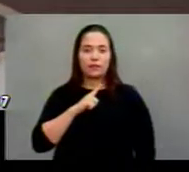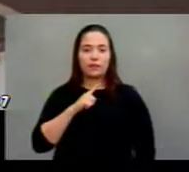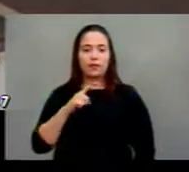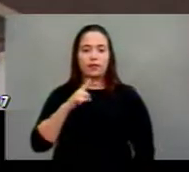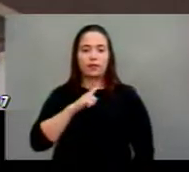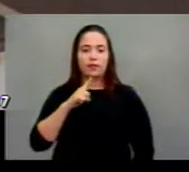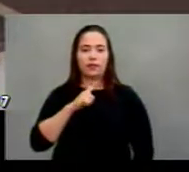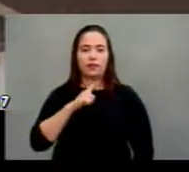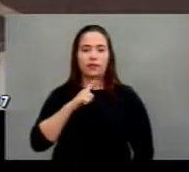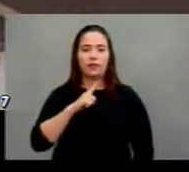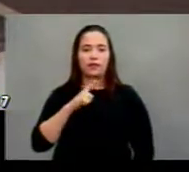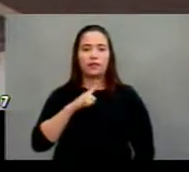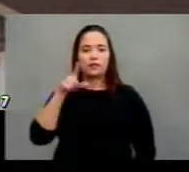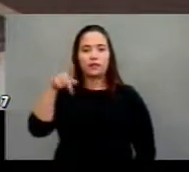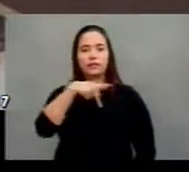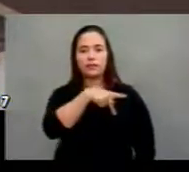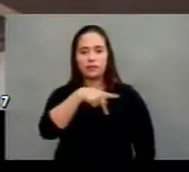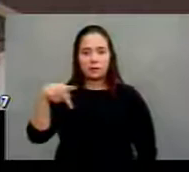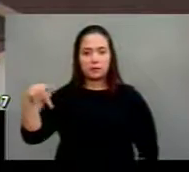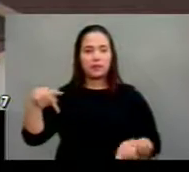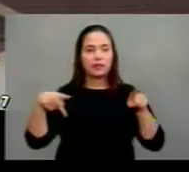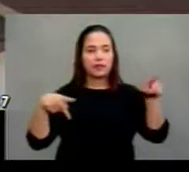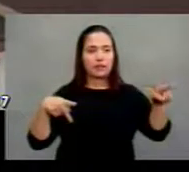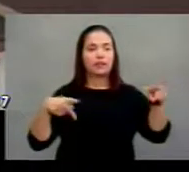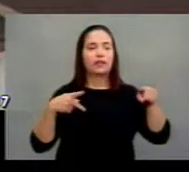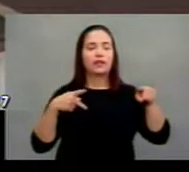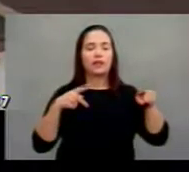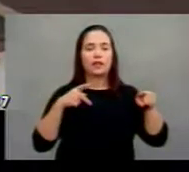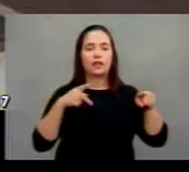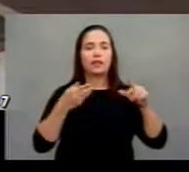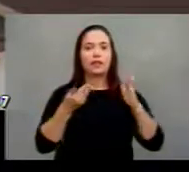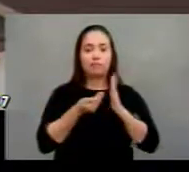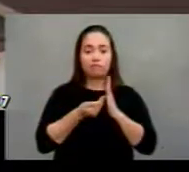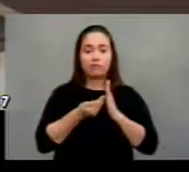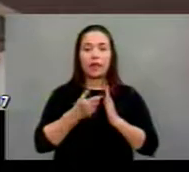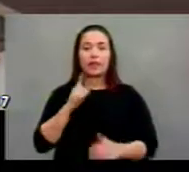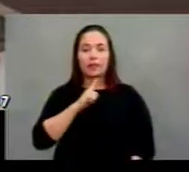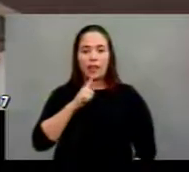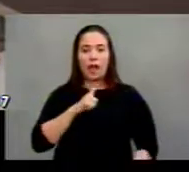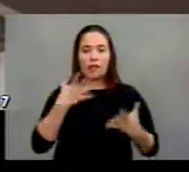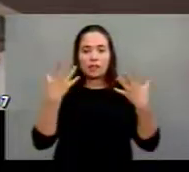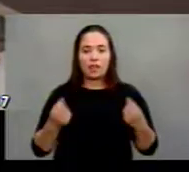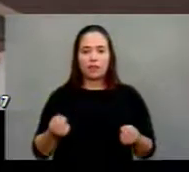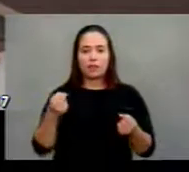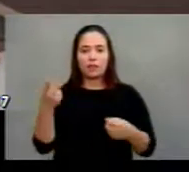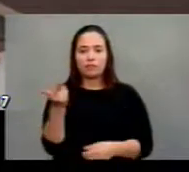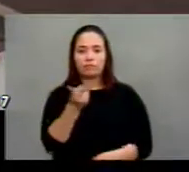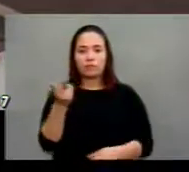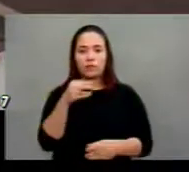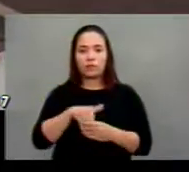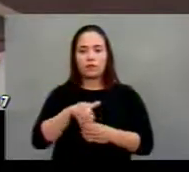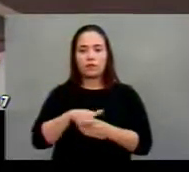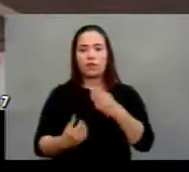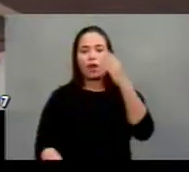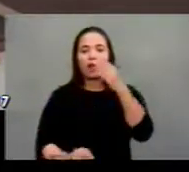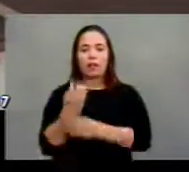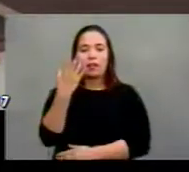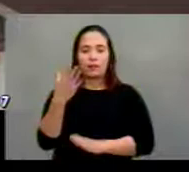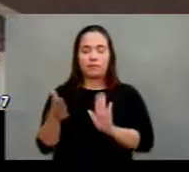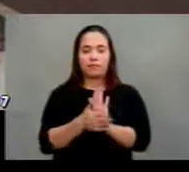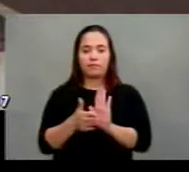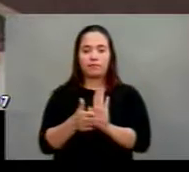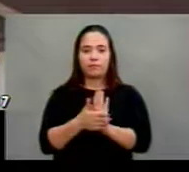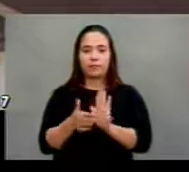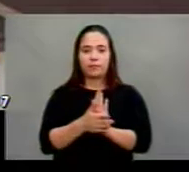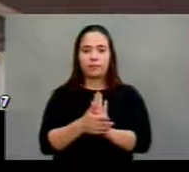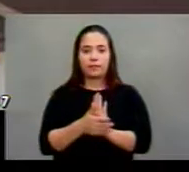e o presidente da Câmara, comprometido até a raiz com a agenda de Temer, implementa a reforma trabalhista e a reforma previdenciária. E se estancam